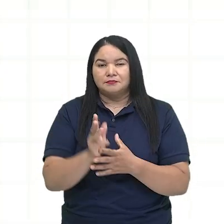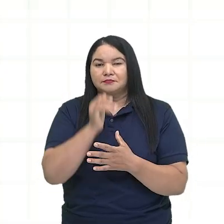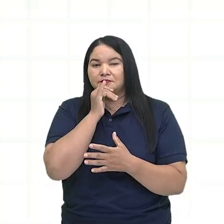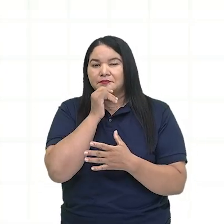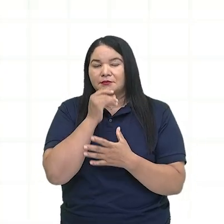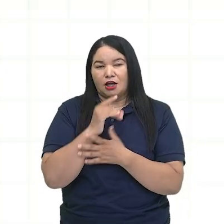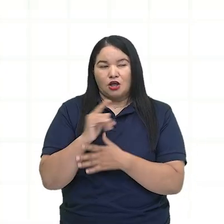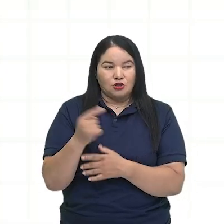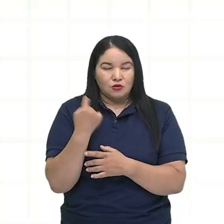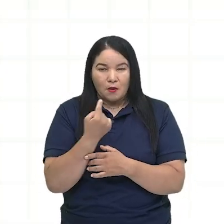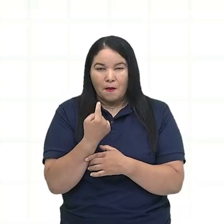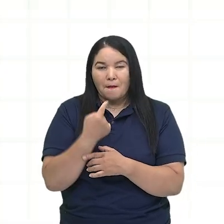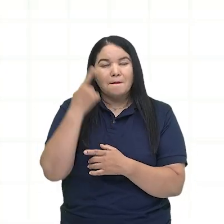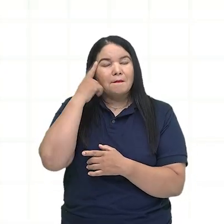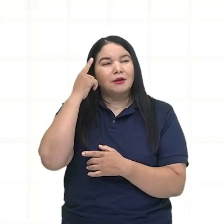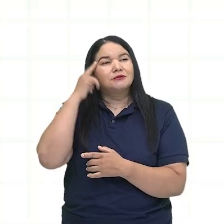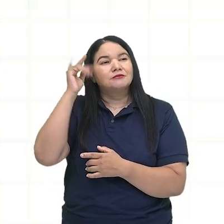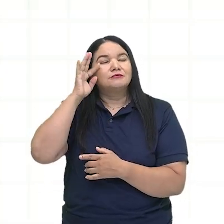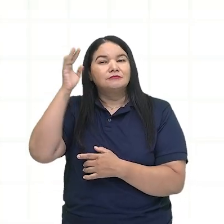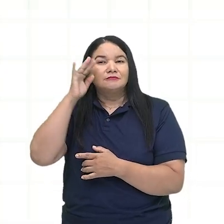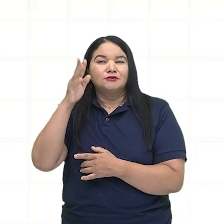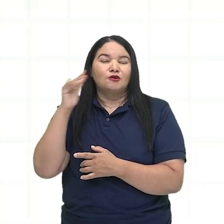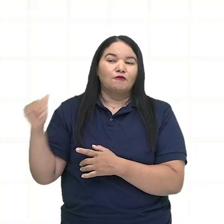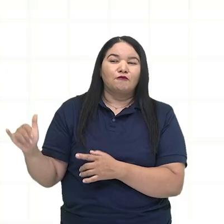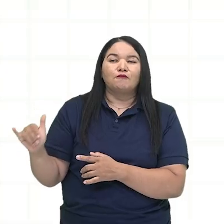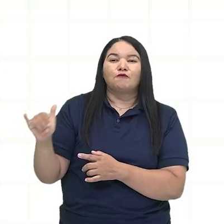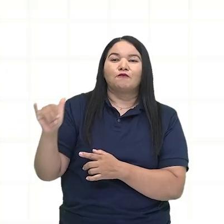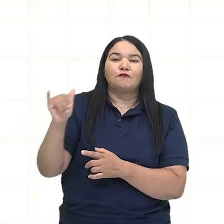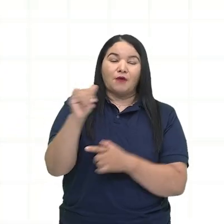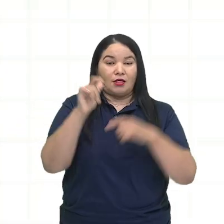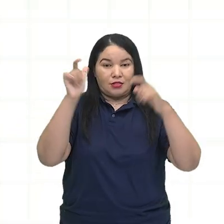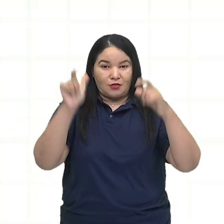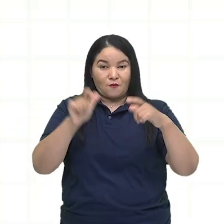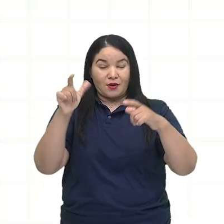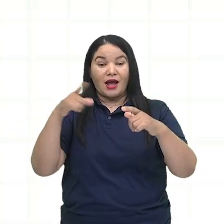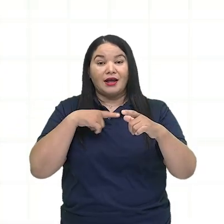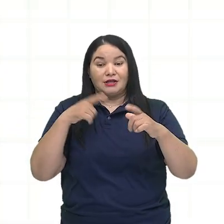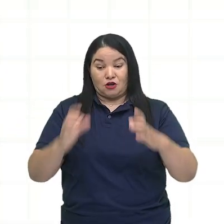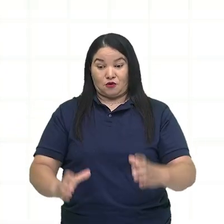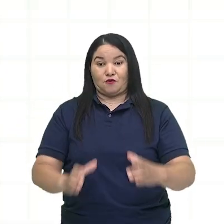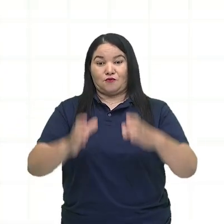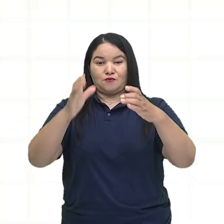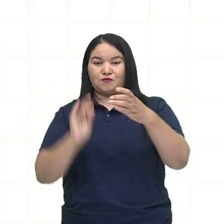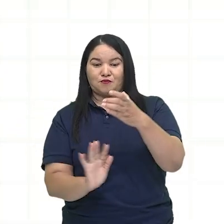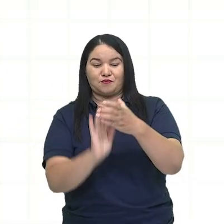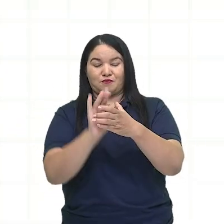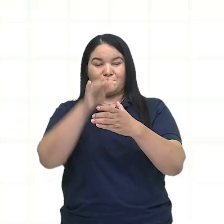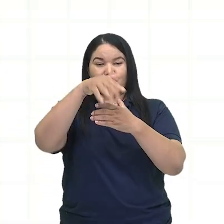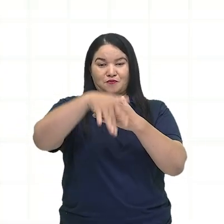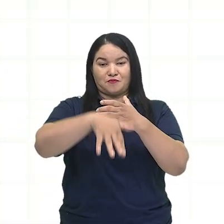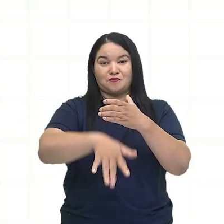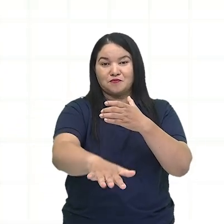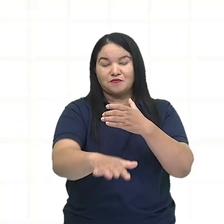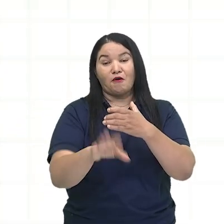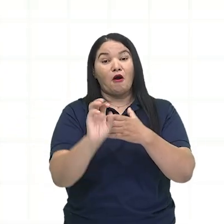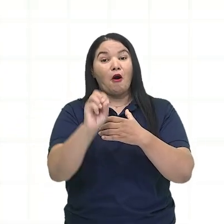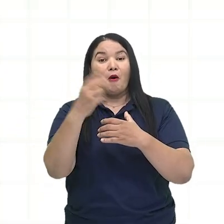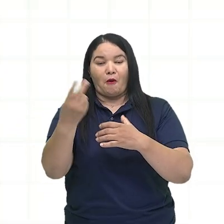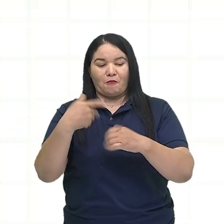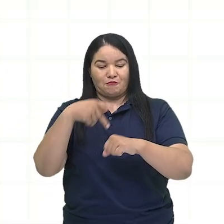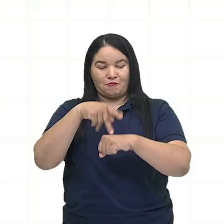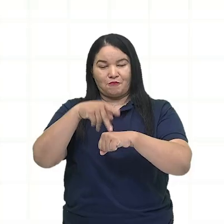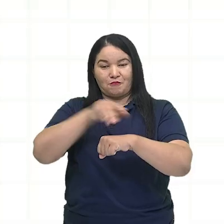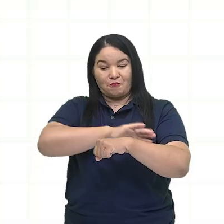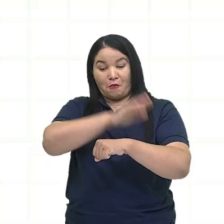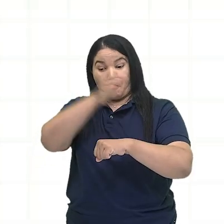imaginamos viajar ali para aquelas regiões que tem os vulcões na paisagem, montanhas,